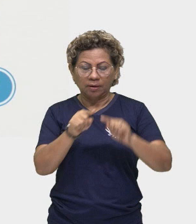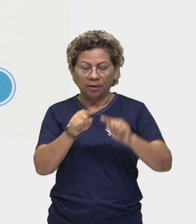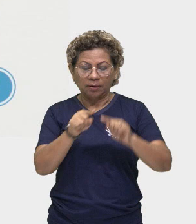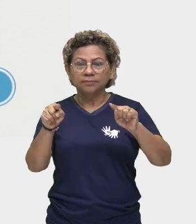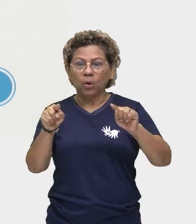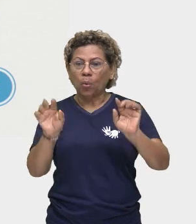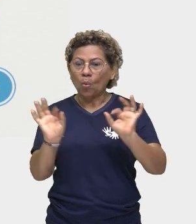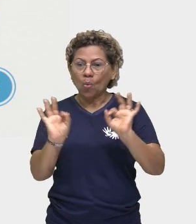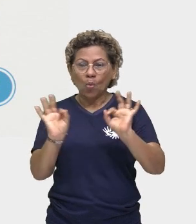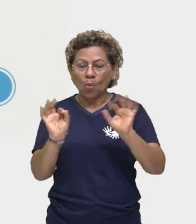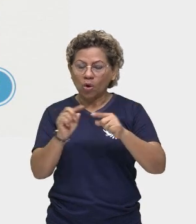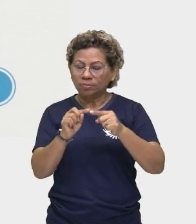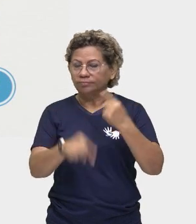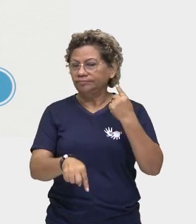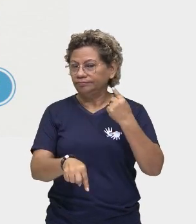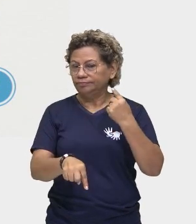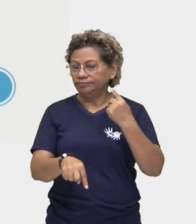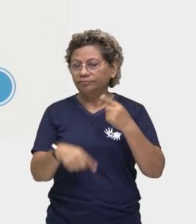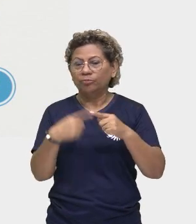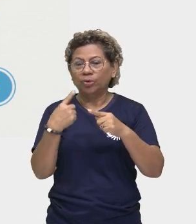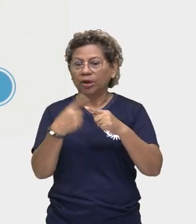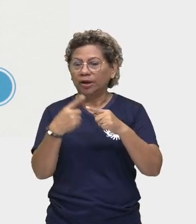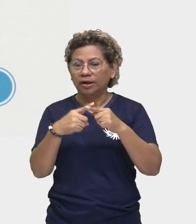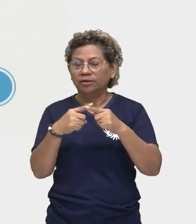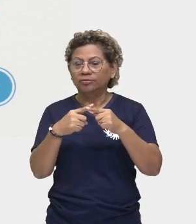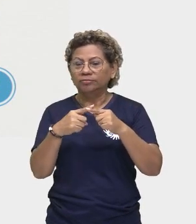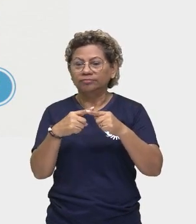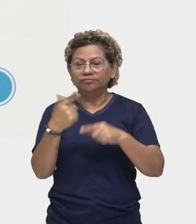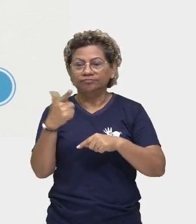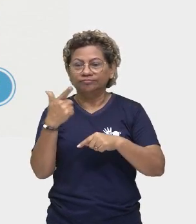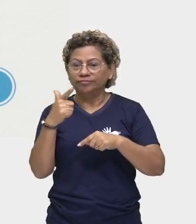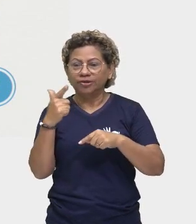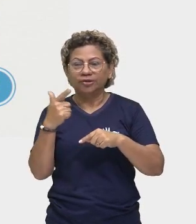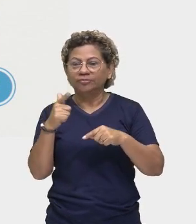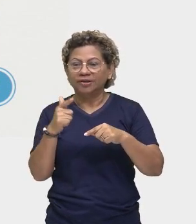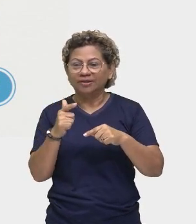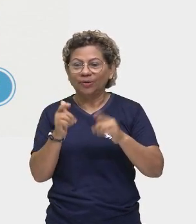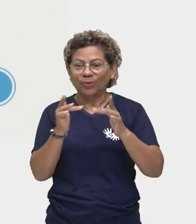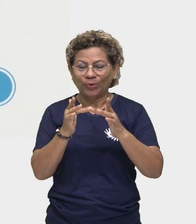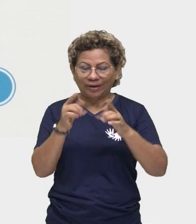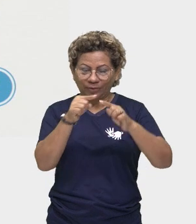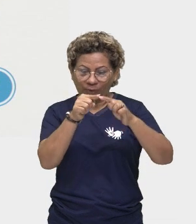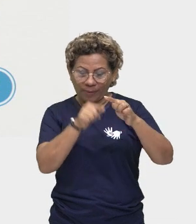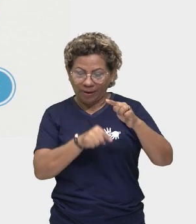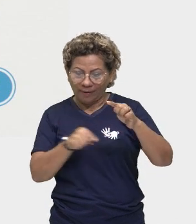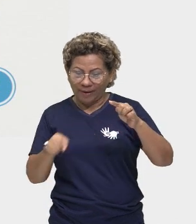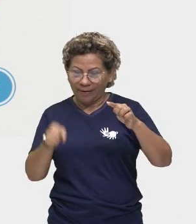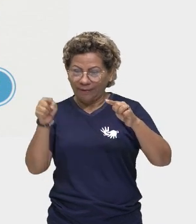é fechada. Beleza? Só que